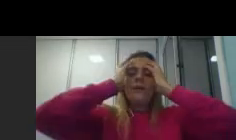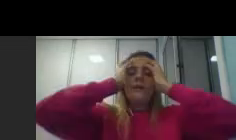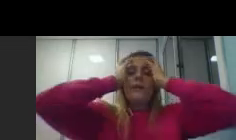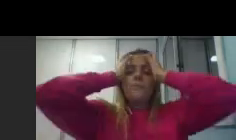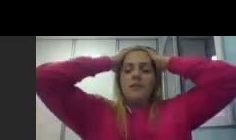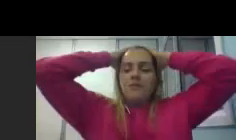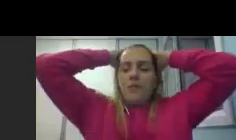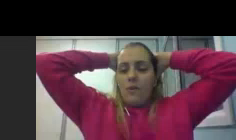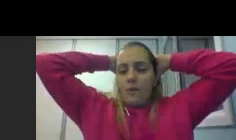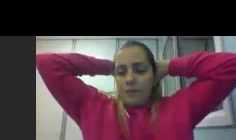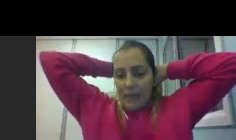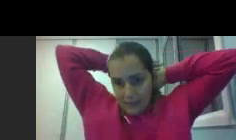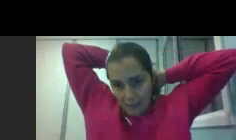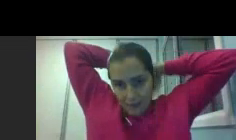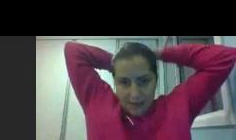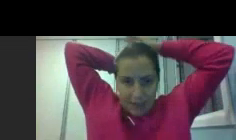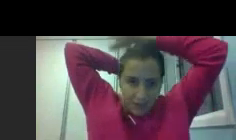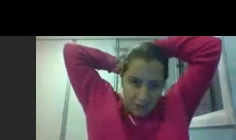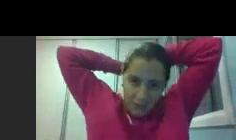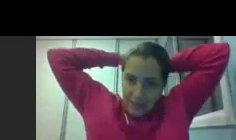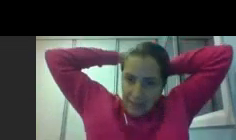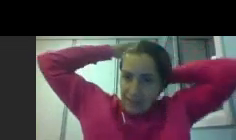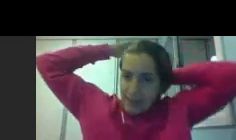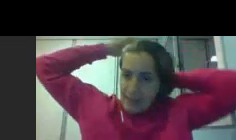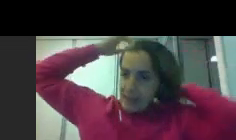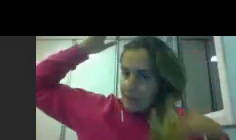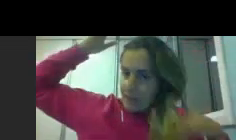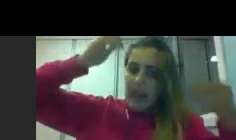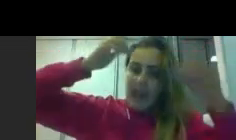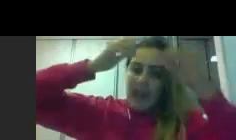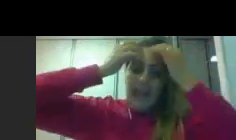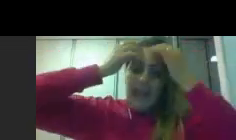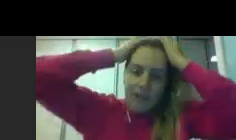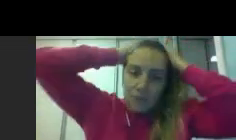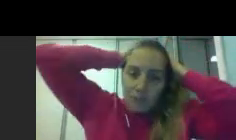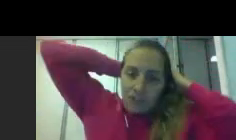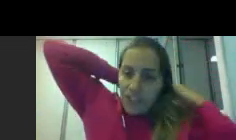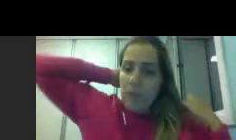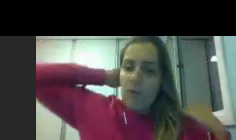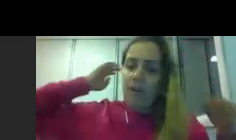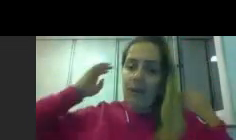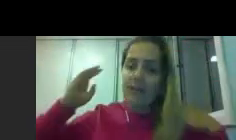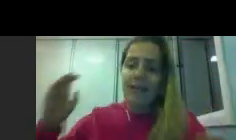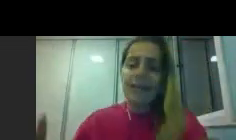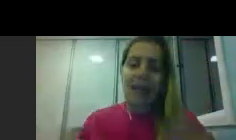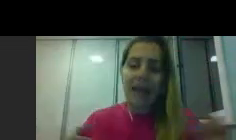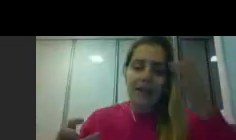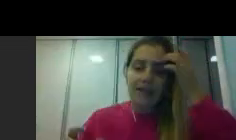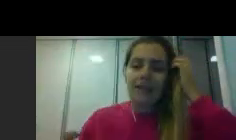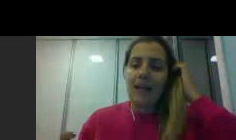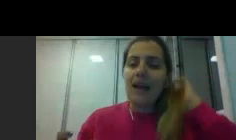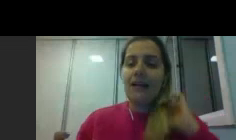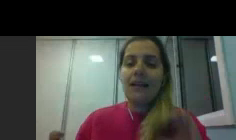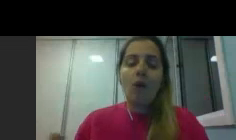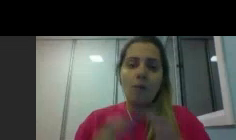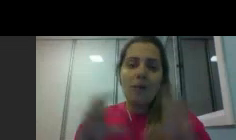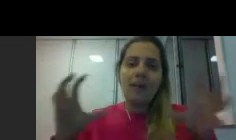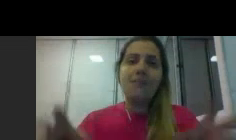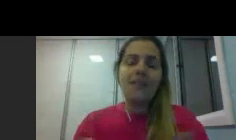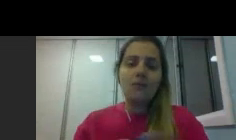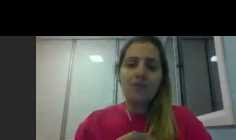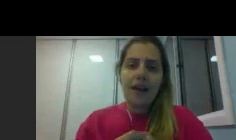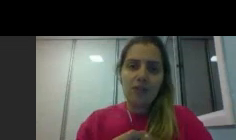Mendel, quando ele observou essa passagem, né, essa herança, ele não tinha muito essa ideia